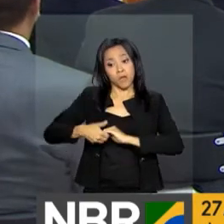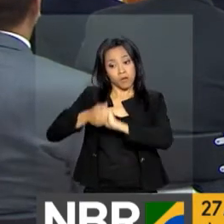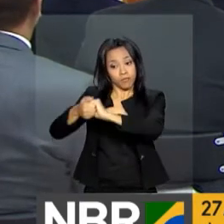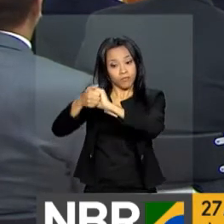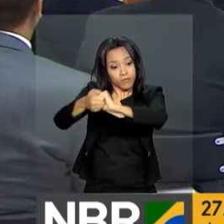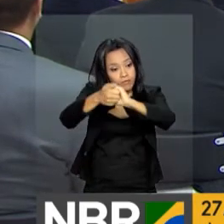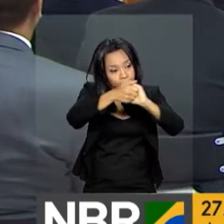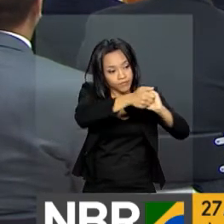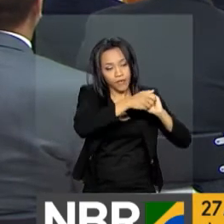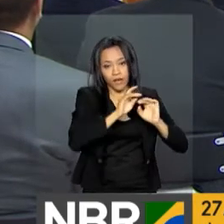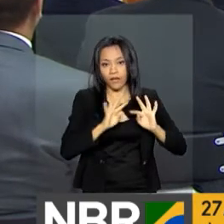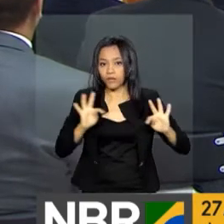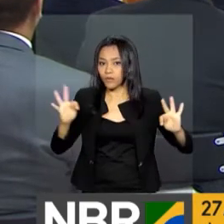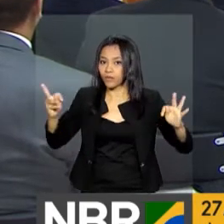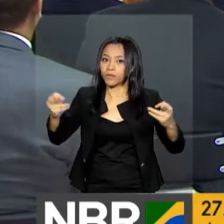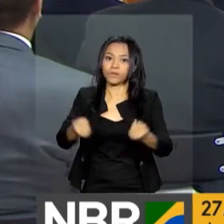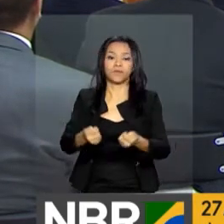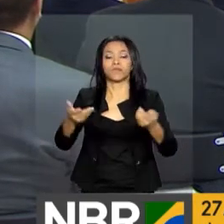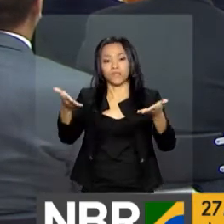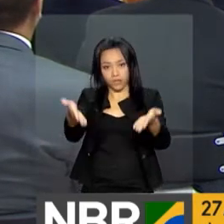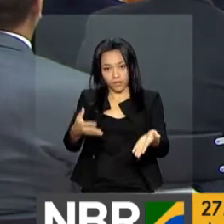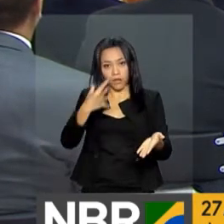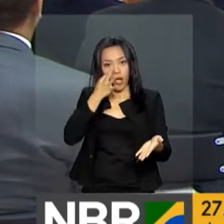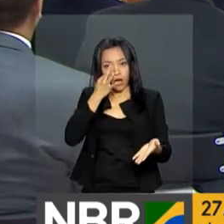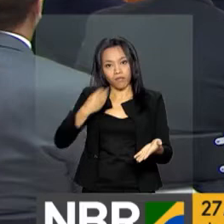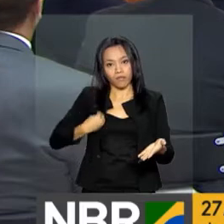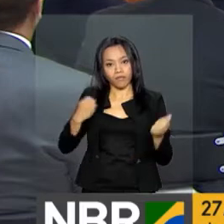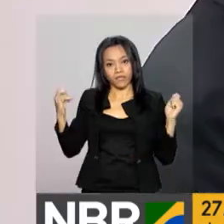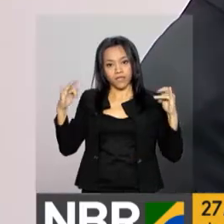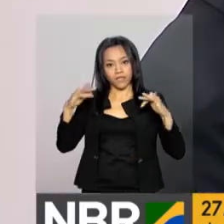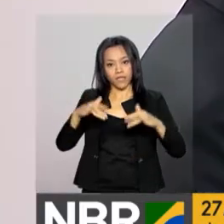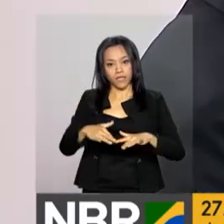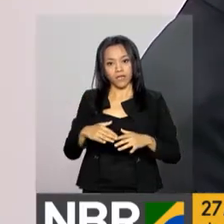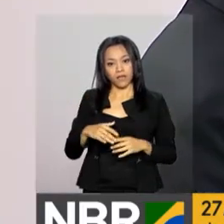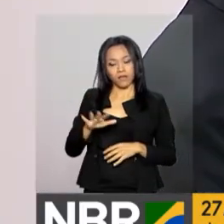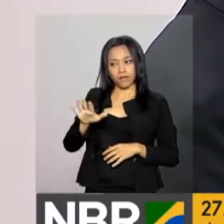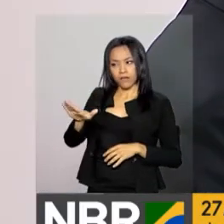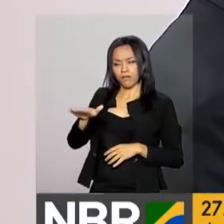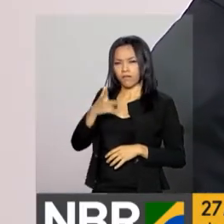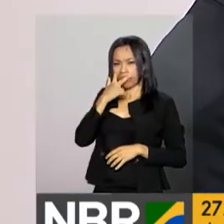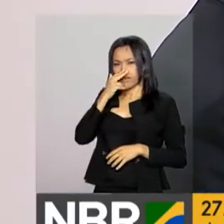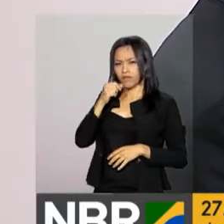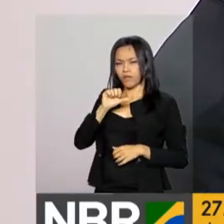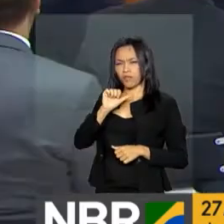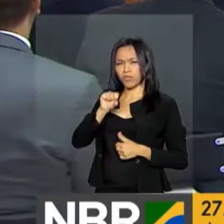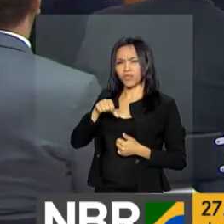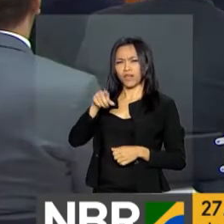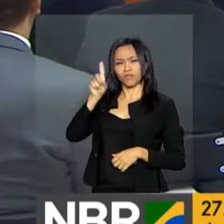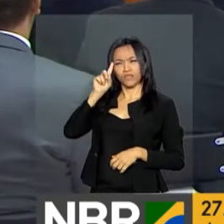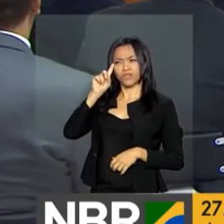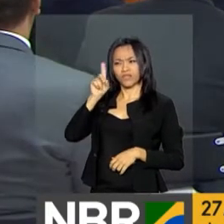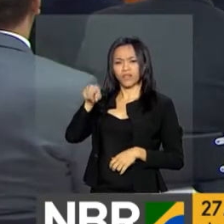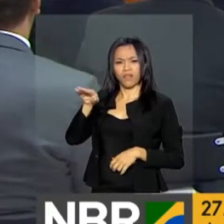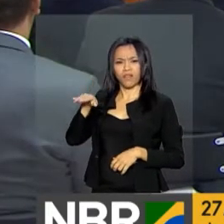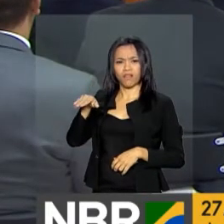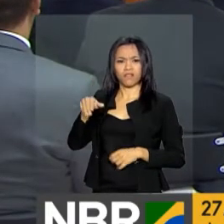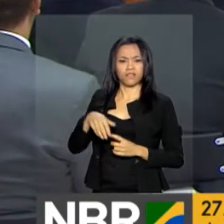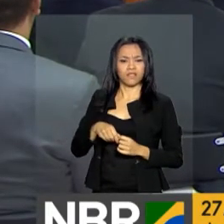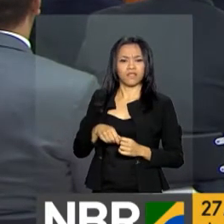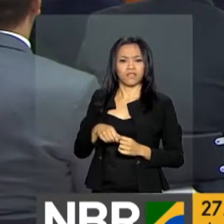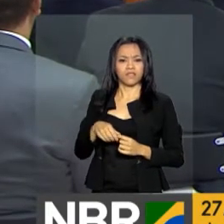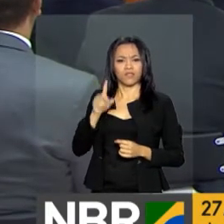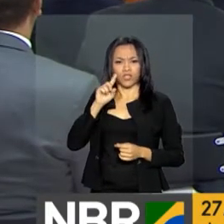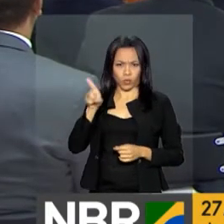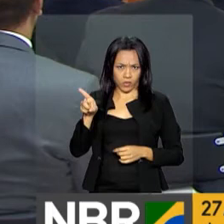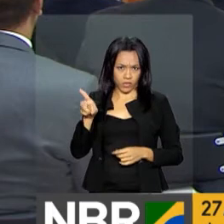aqui e esperar só que vamos mudar a data viu o bonde não vamos botar 1º de abril voltaria a